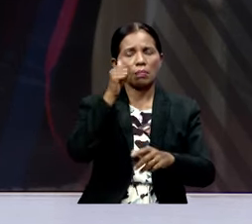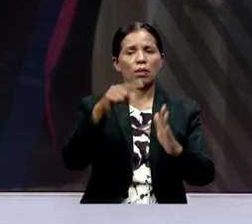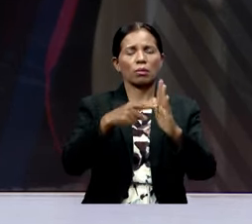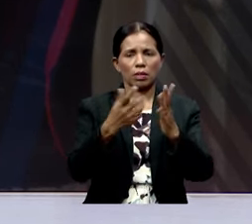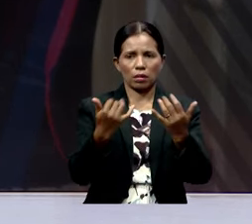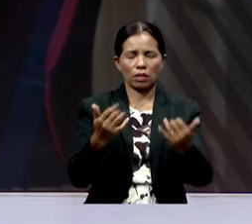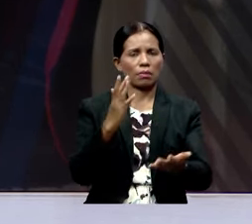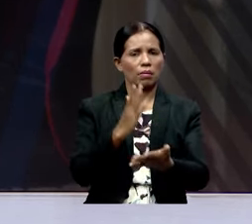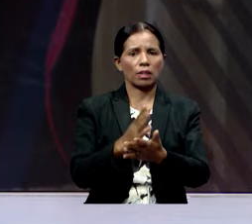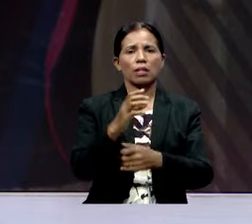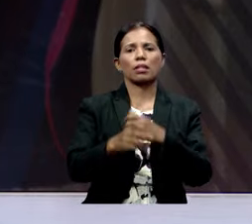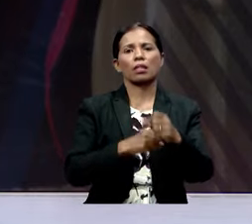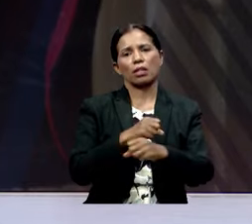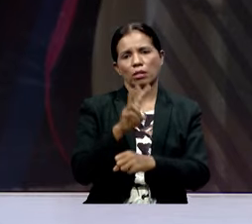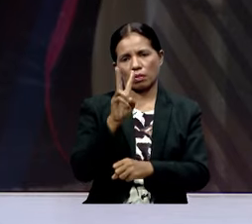Parado Tinanrua.